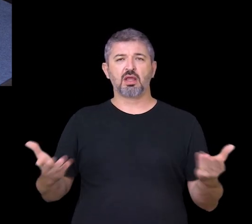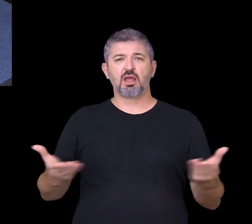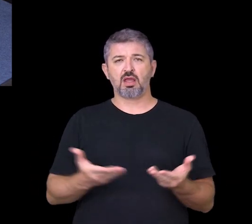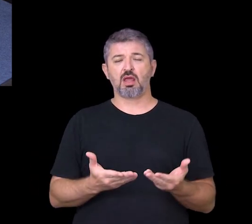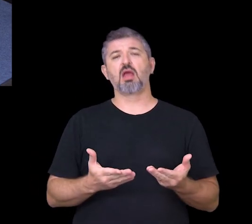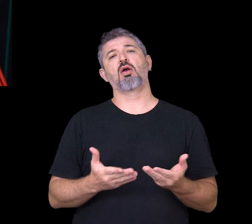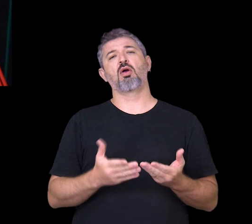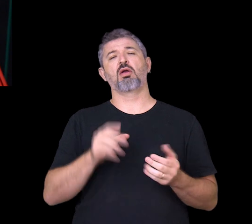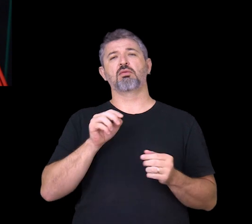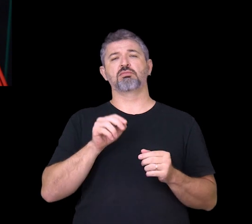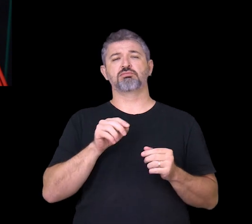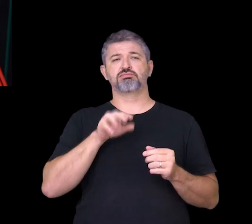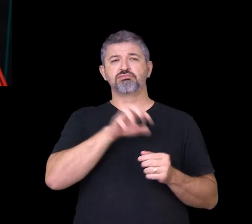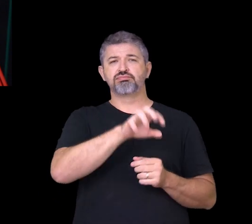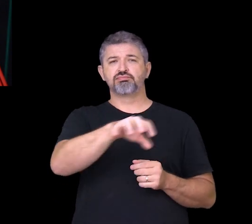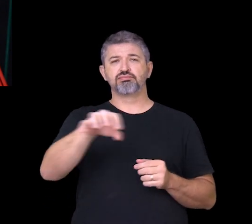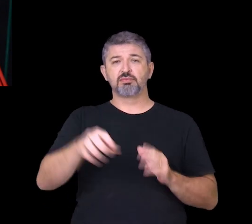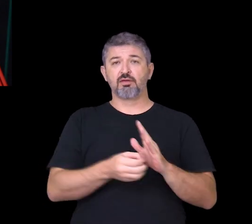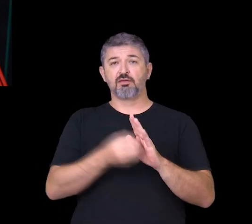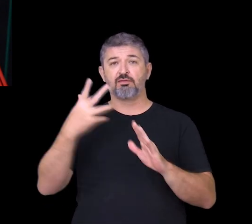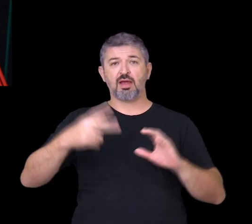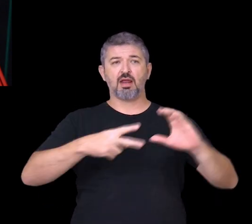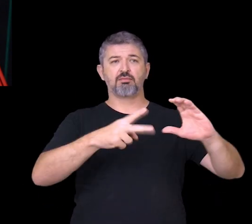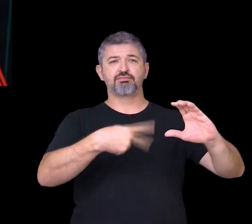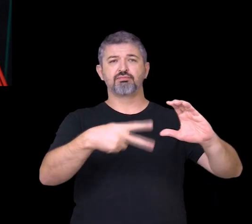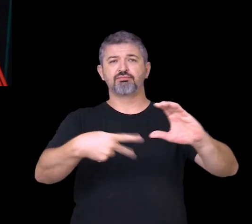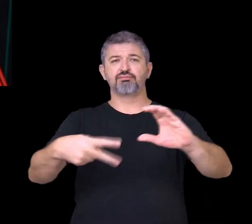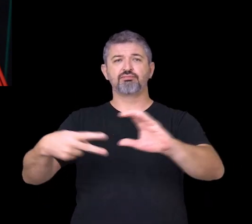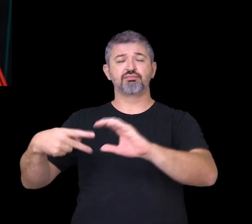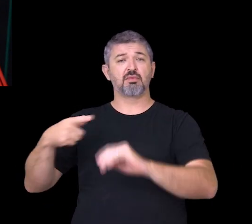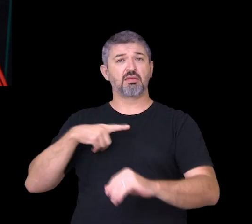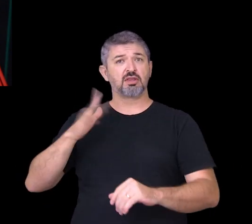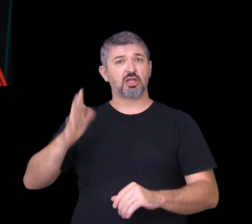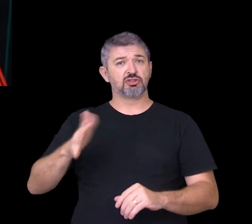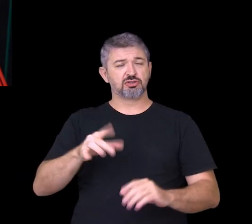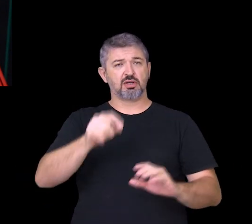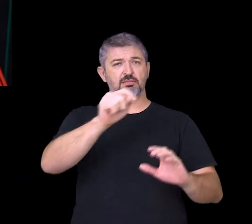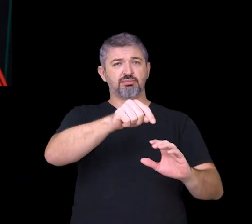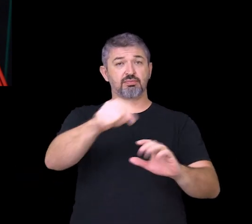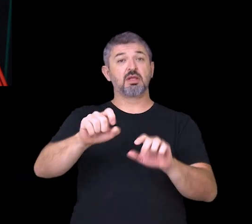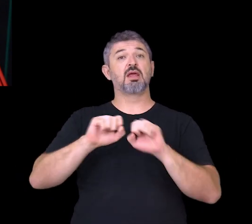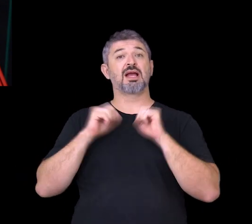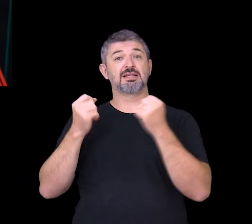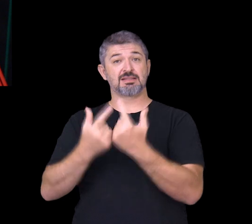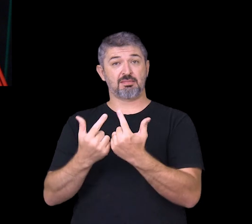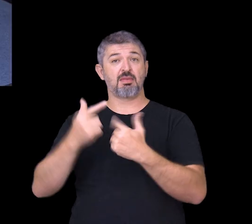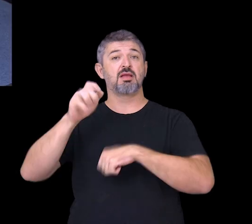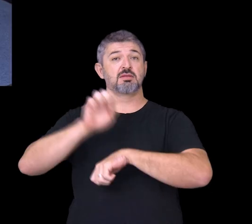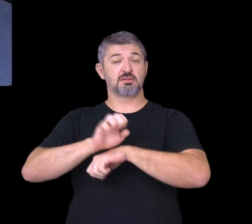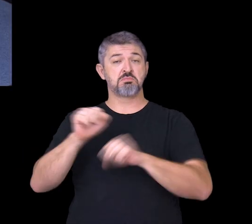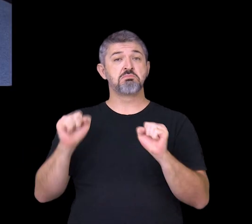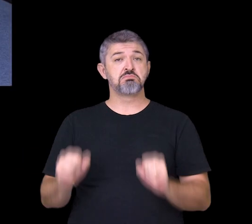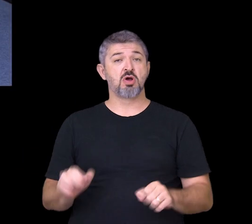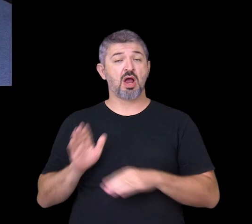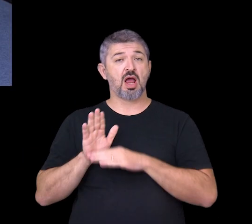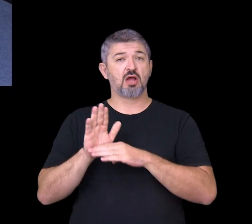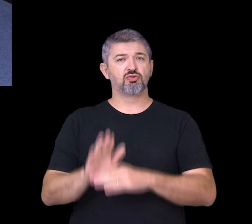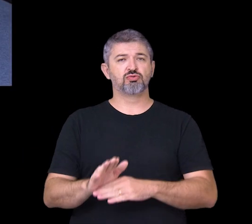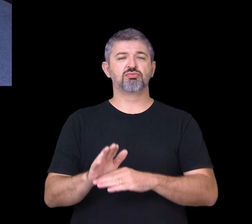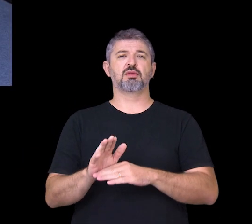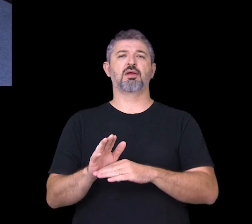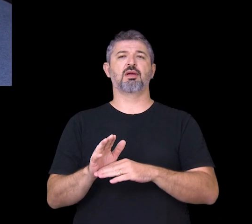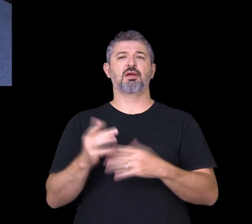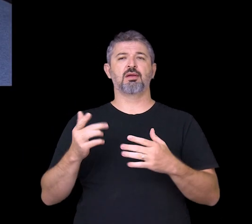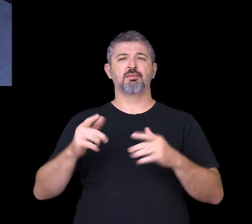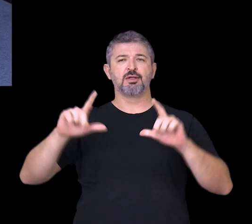que estão espalhadas agora por diversas câmaras municipais também e assembleias podem contribuir